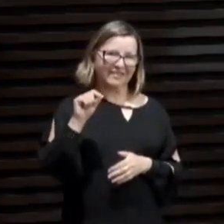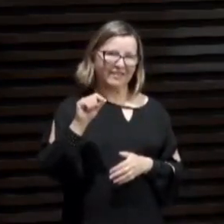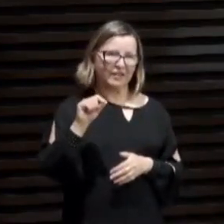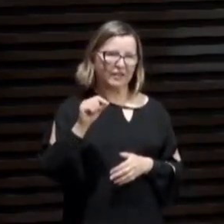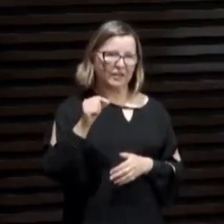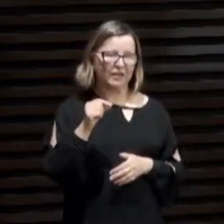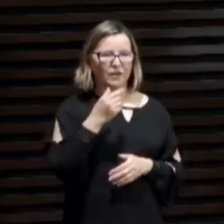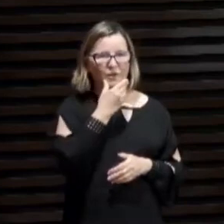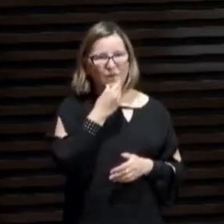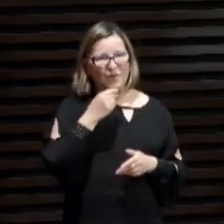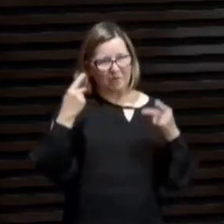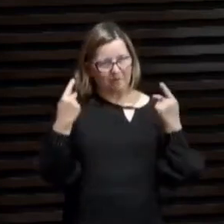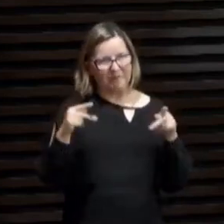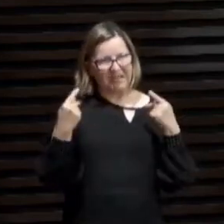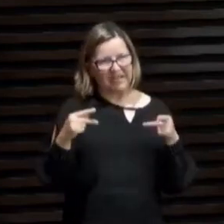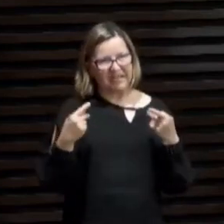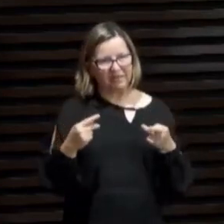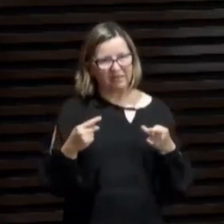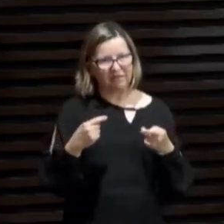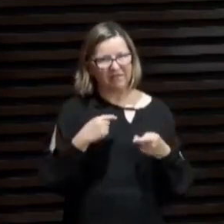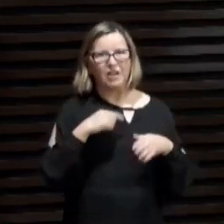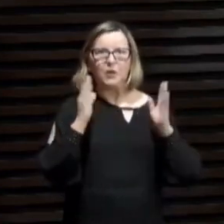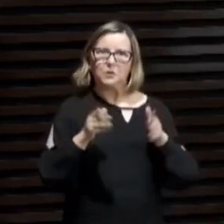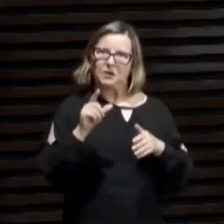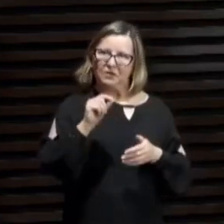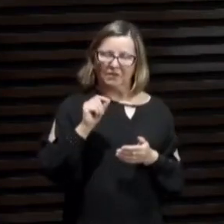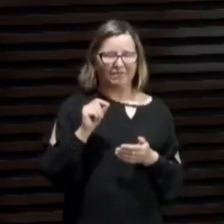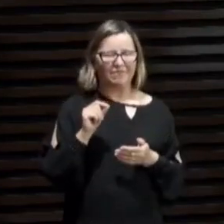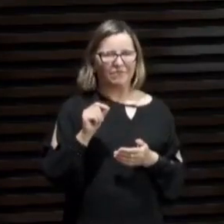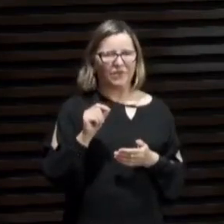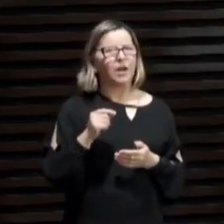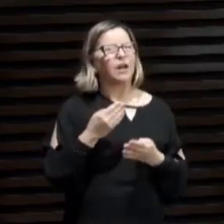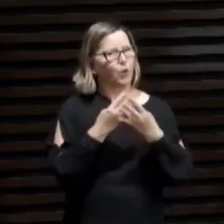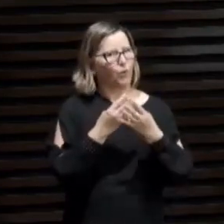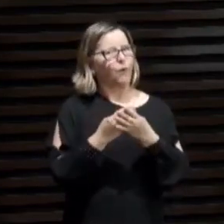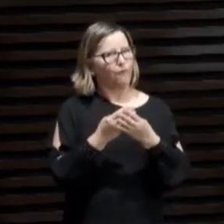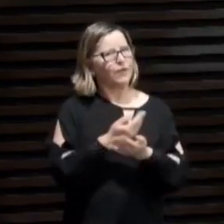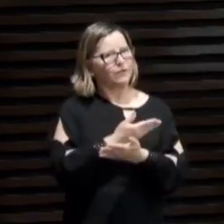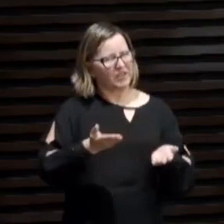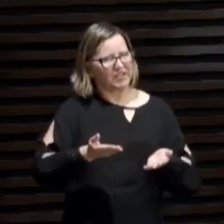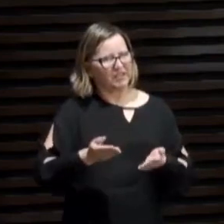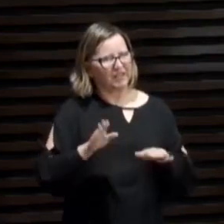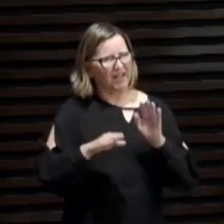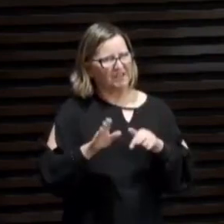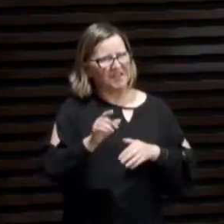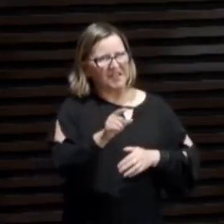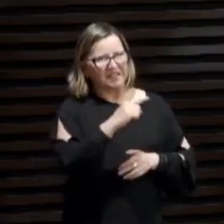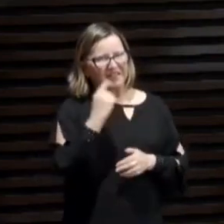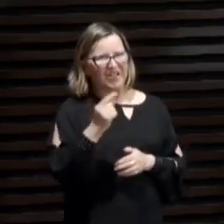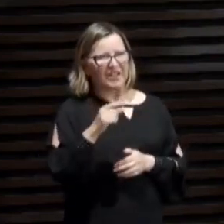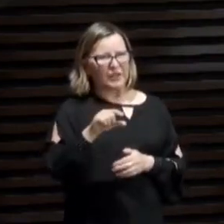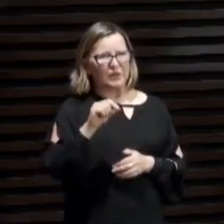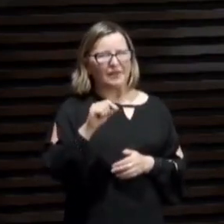pregador. Eu já fiz isso, confessar o meu pecado. Às vezes nós escolhemos o pregador